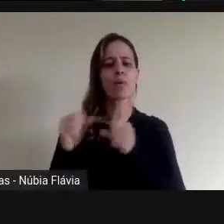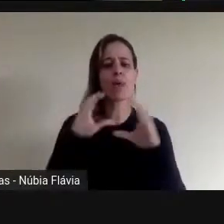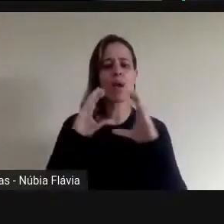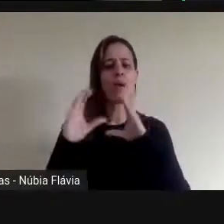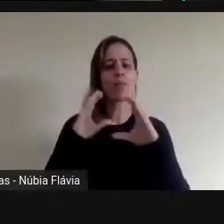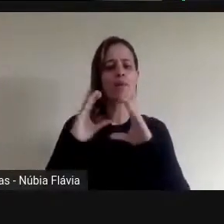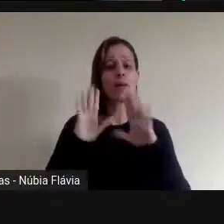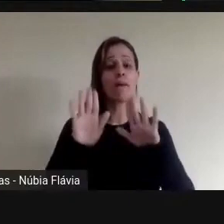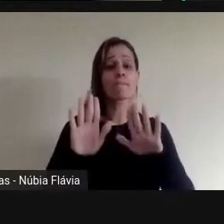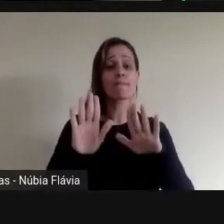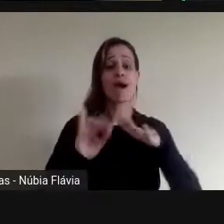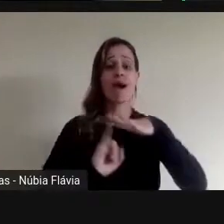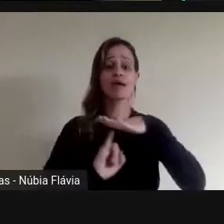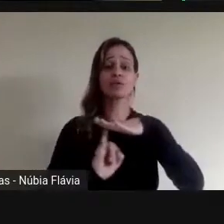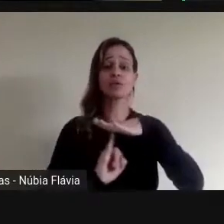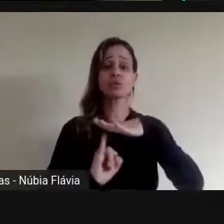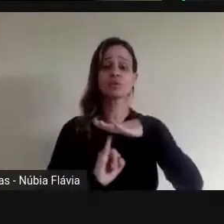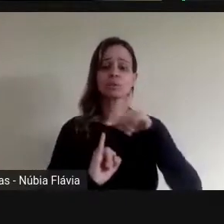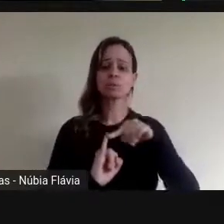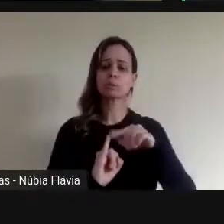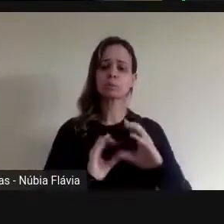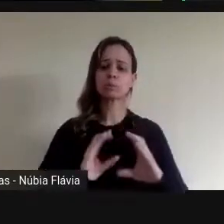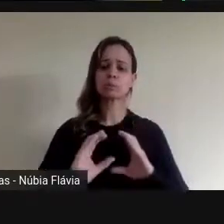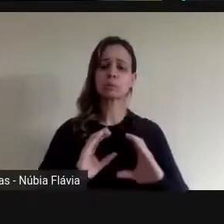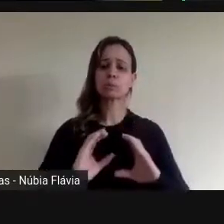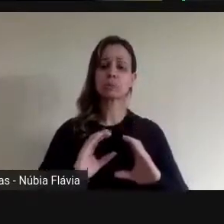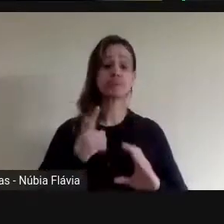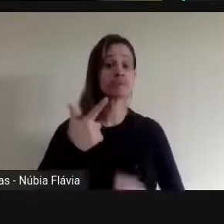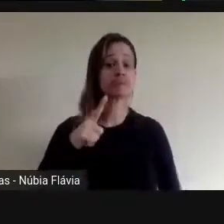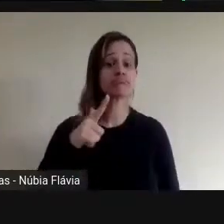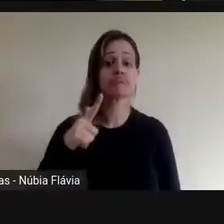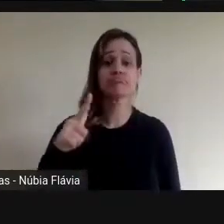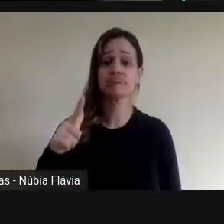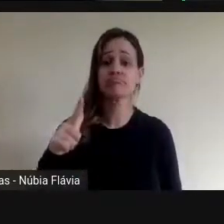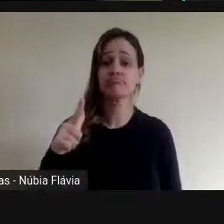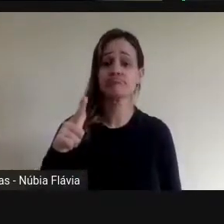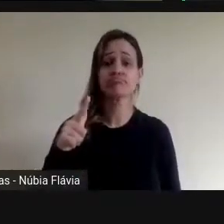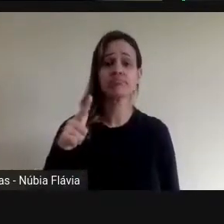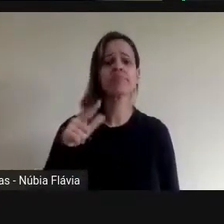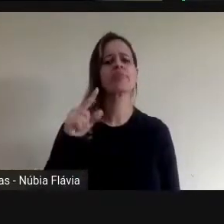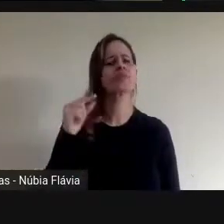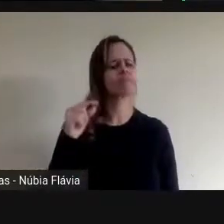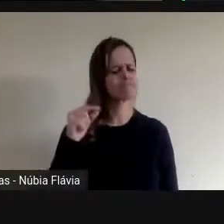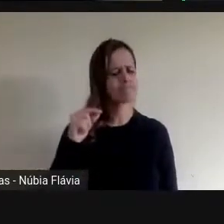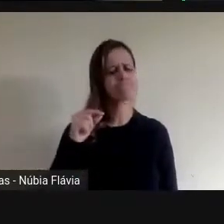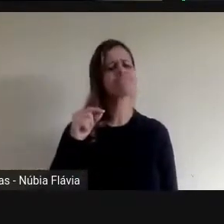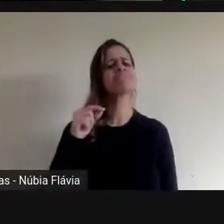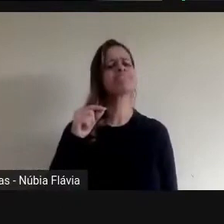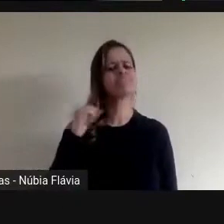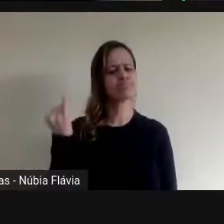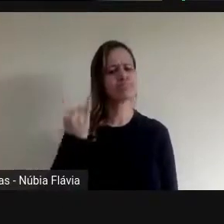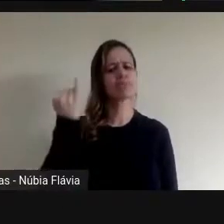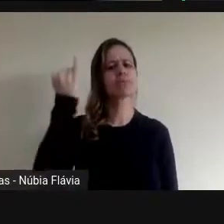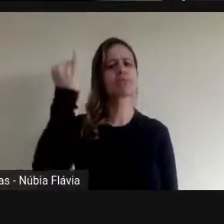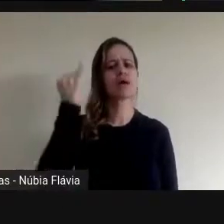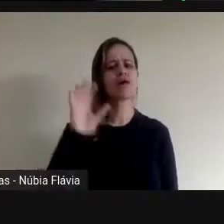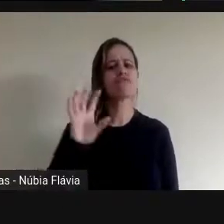como tal não tem. E isso faz a diferença dentro deste fenômeno que nós podemos